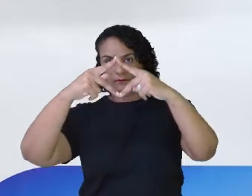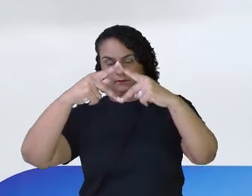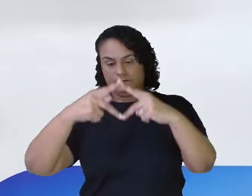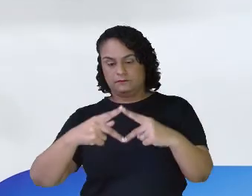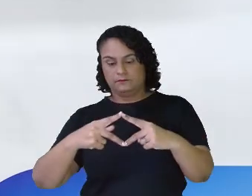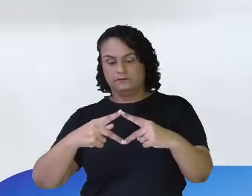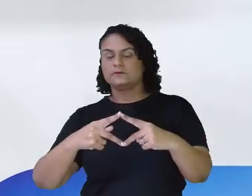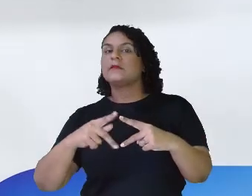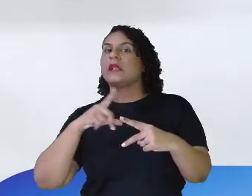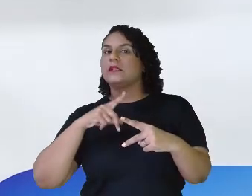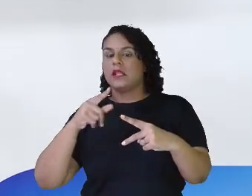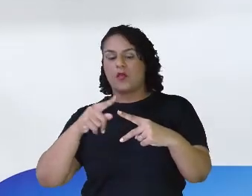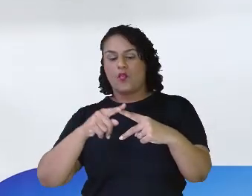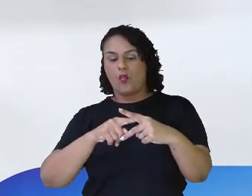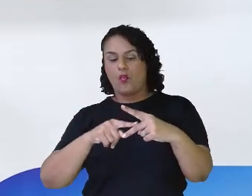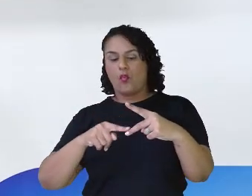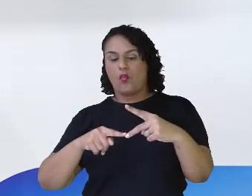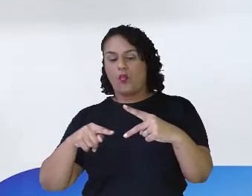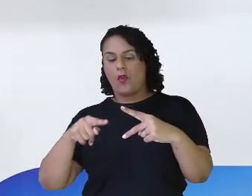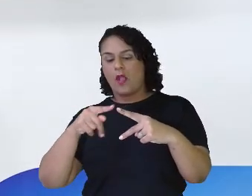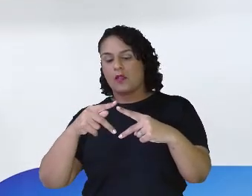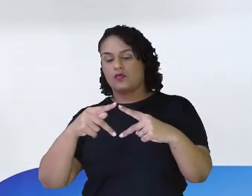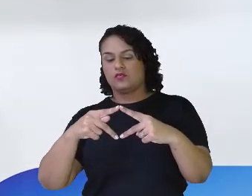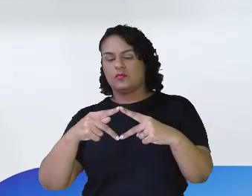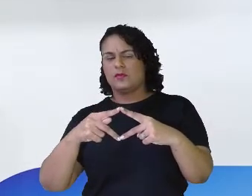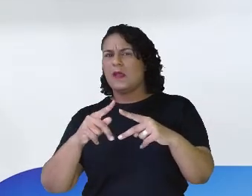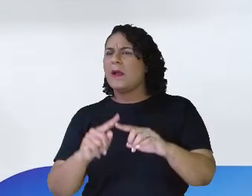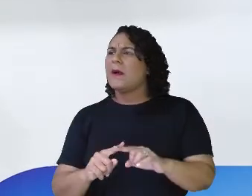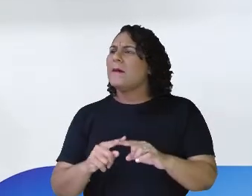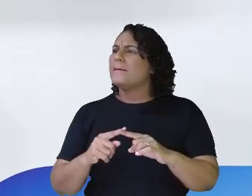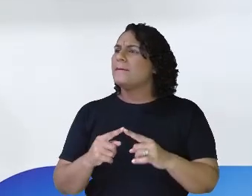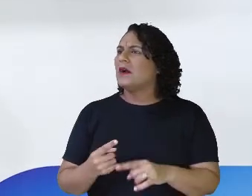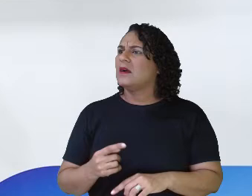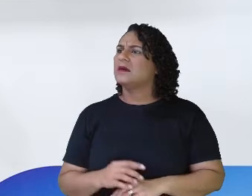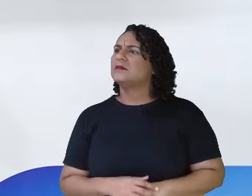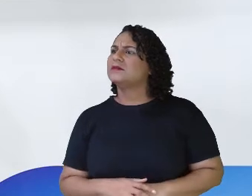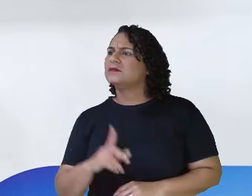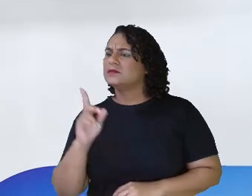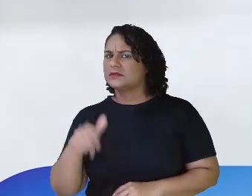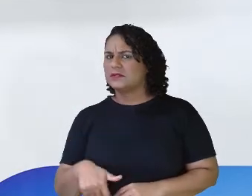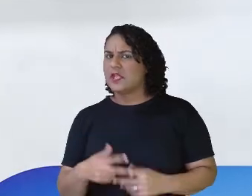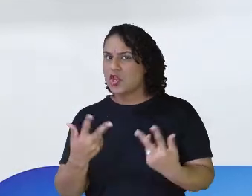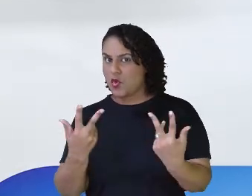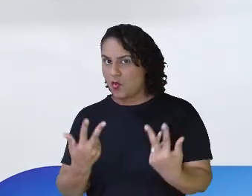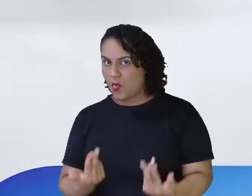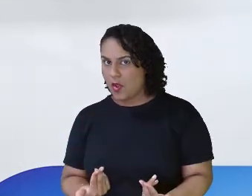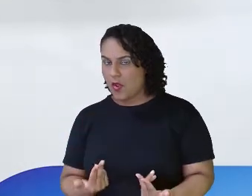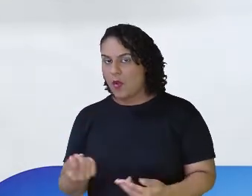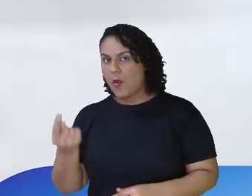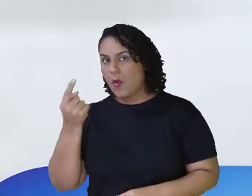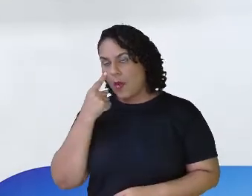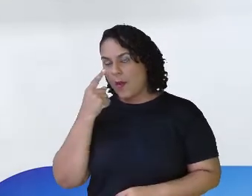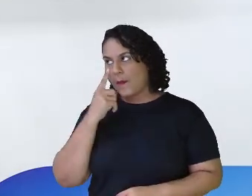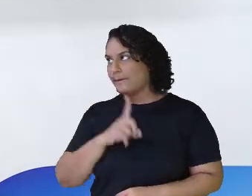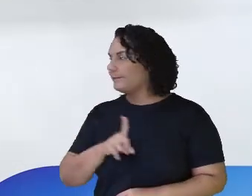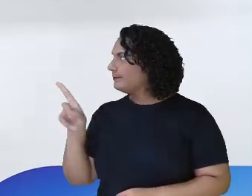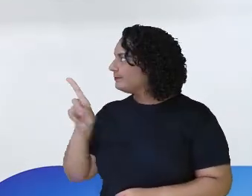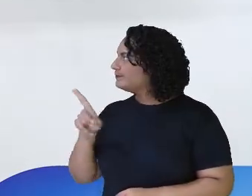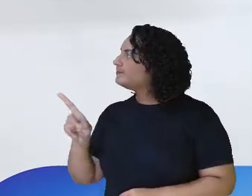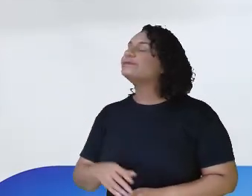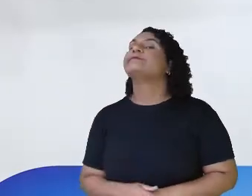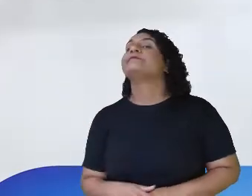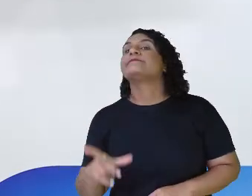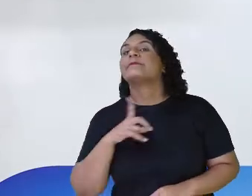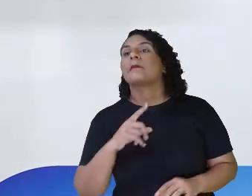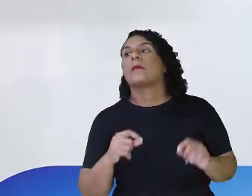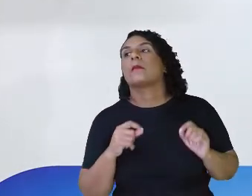tem 4 lados. Professora, mas esses lados são iguais? Veja, na questão do losango, a gente